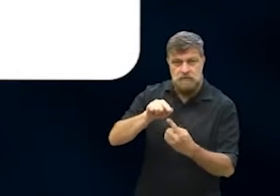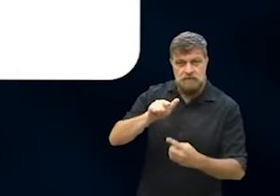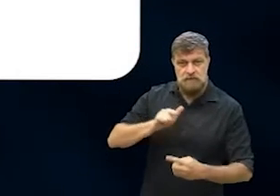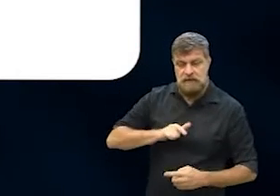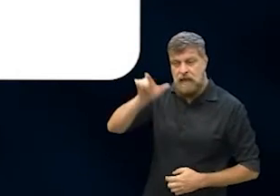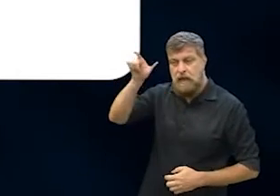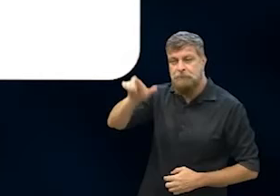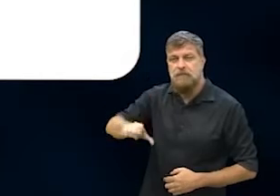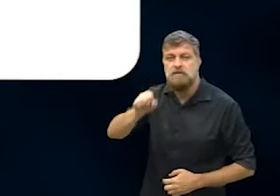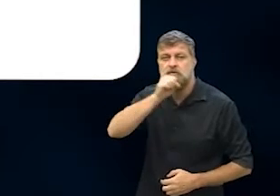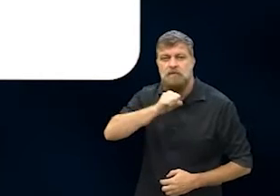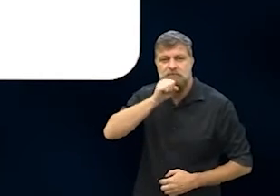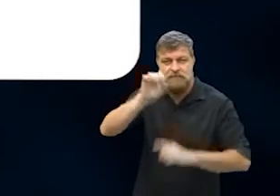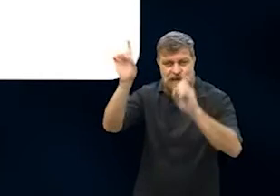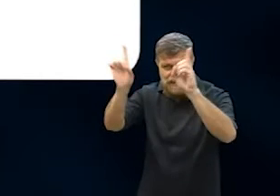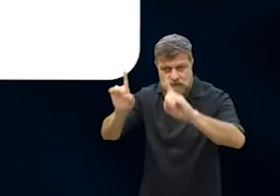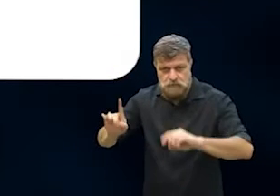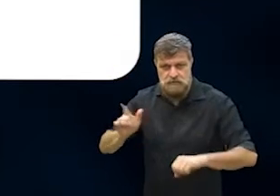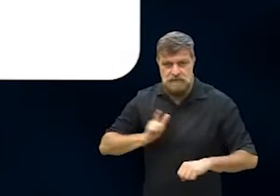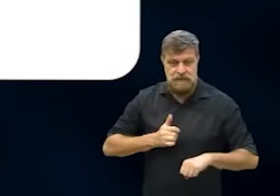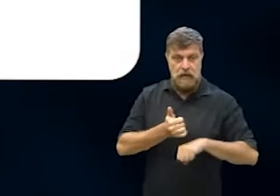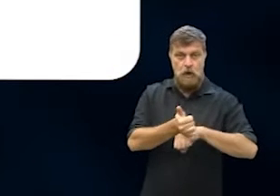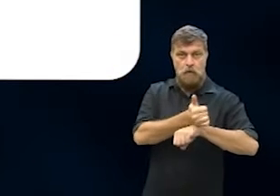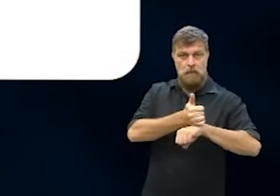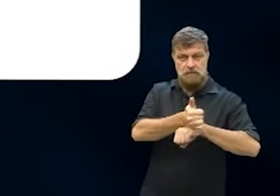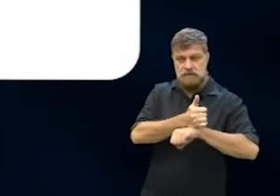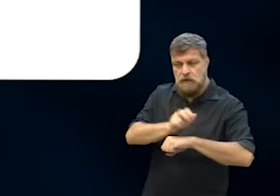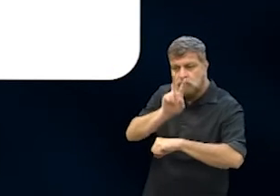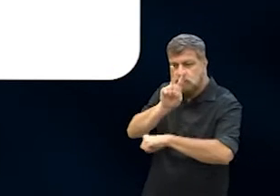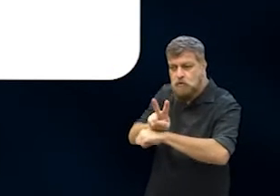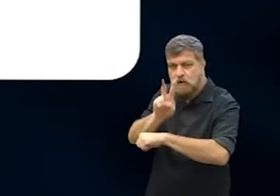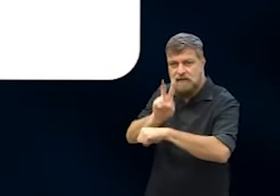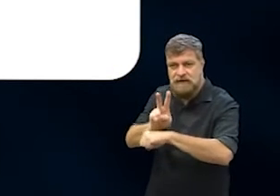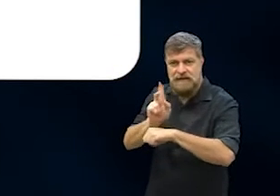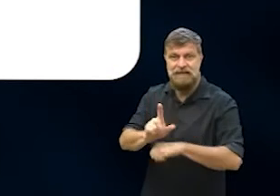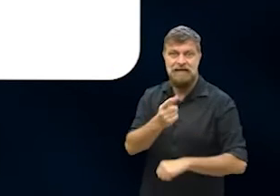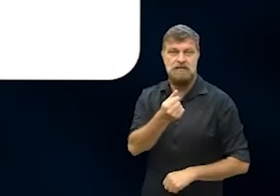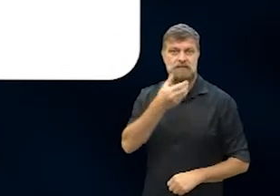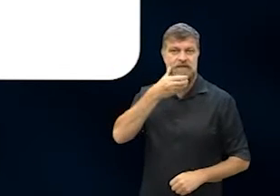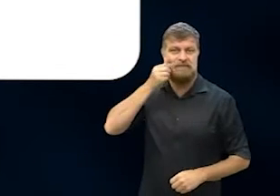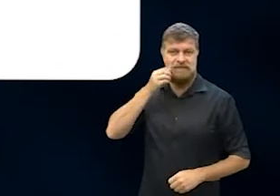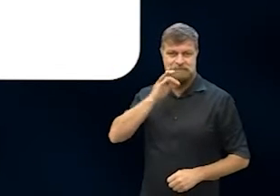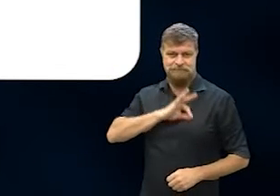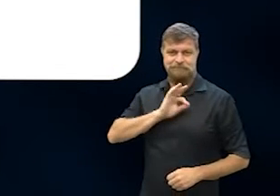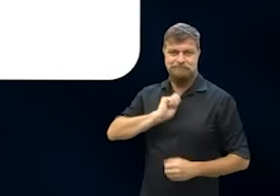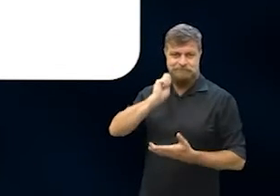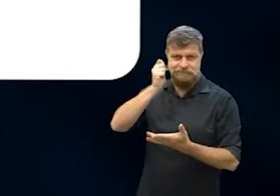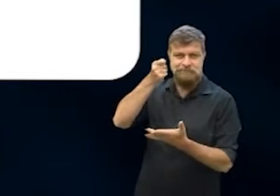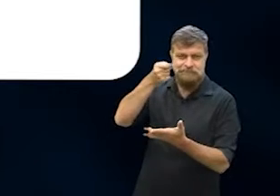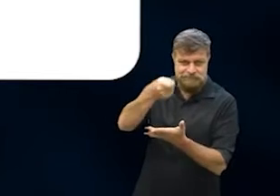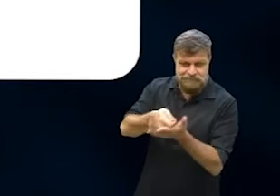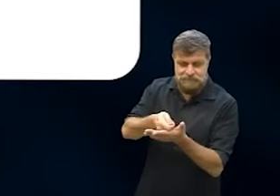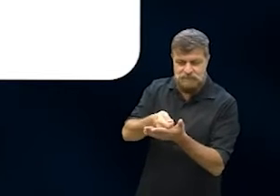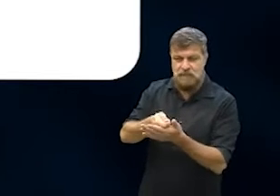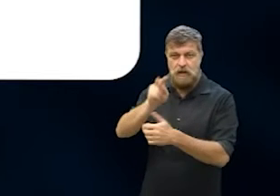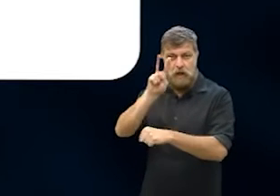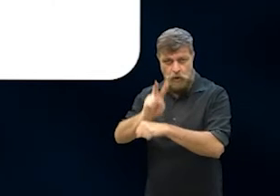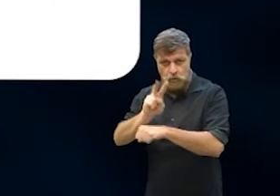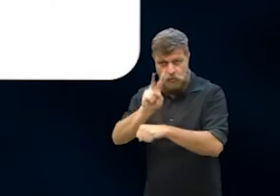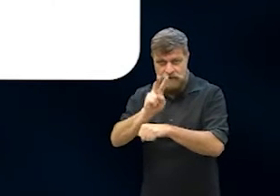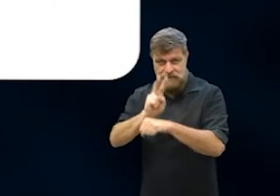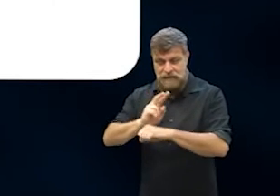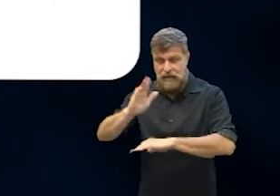estabelece a criação do auxílio cuidador para a pessoa idosa ou com deficiência que necessite de terceiros para